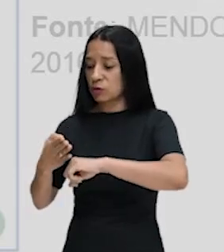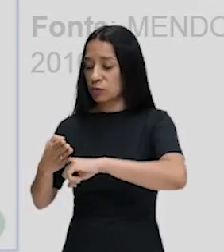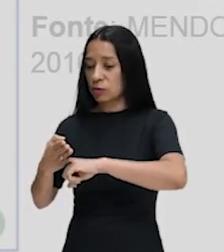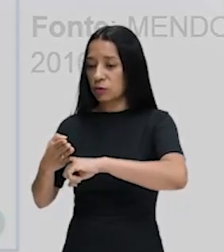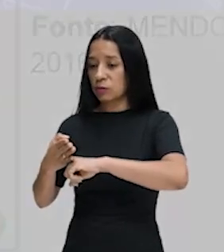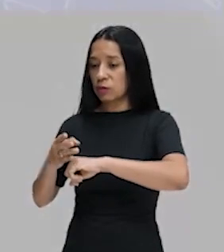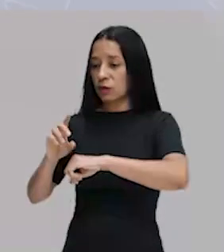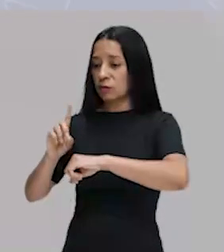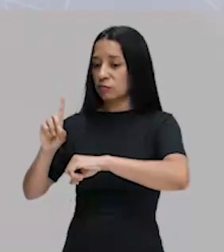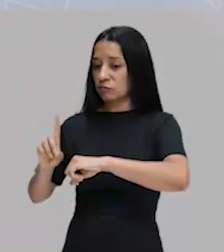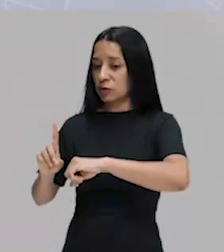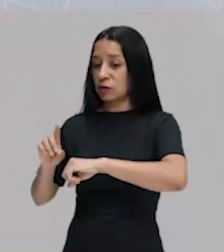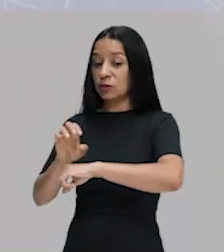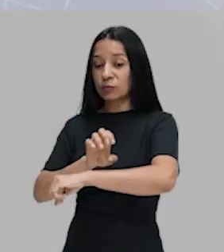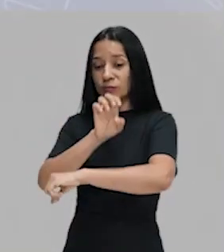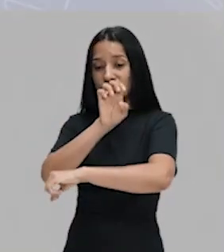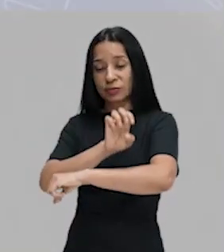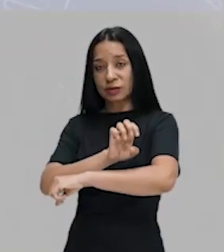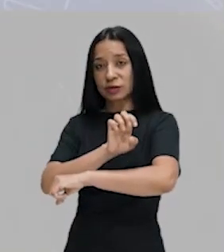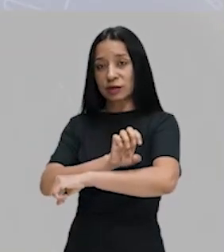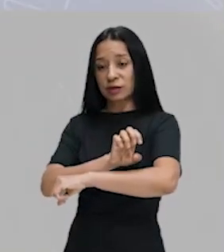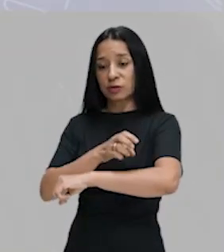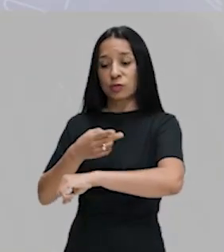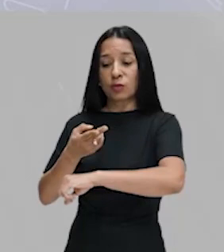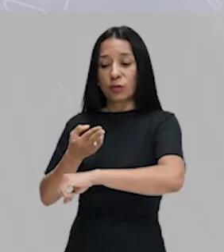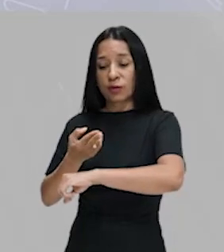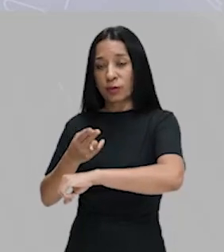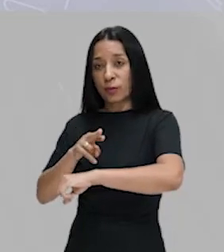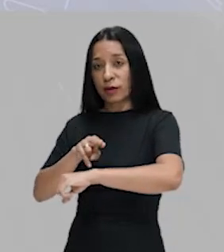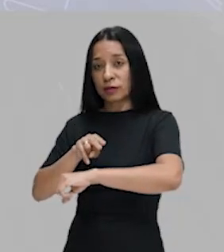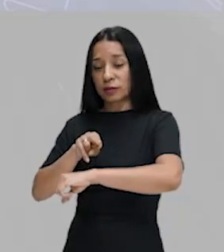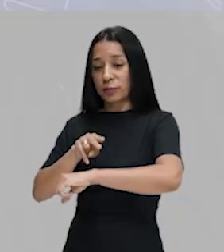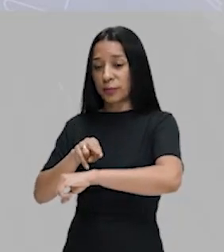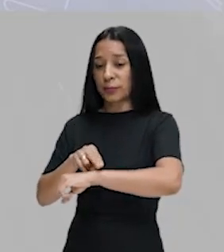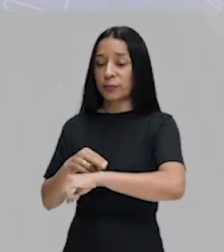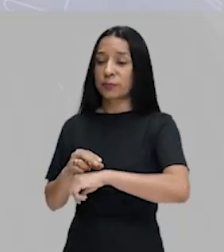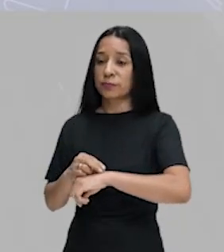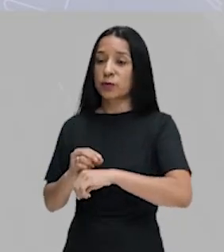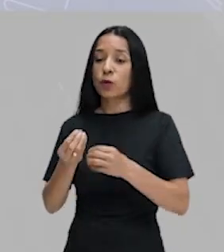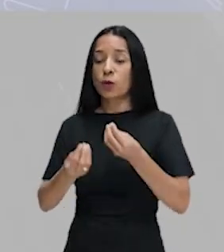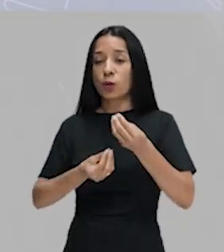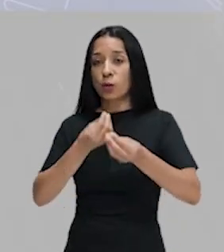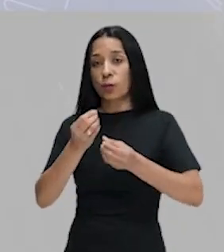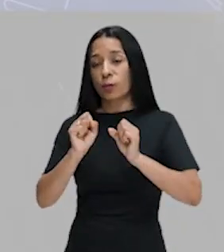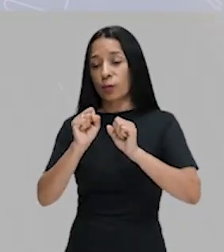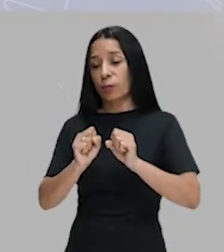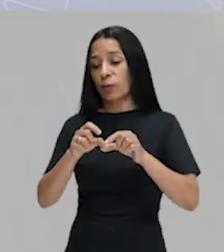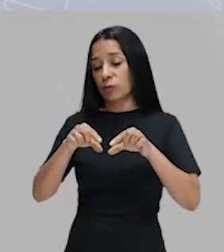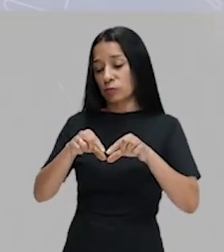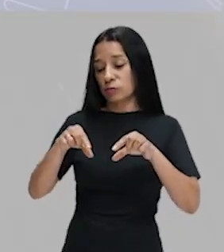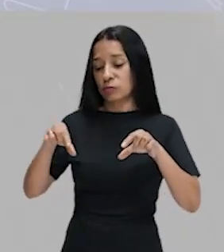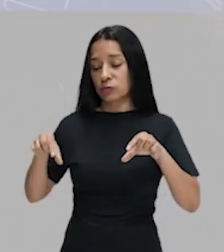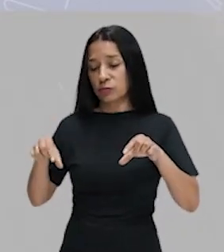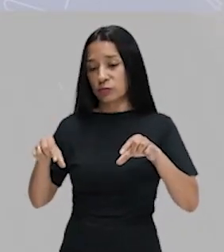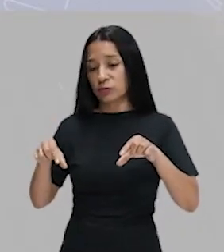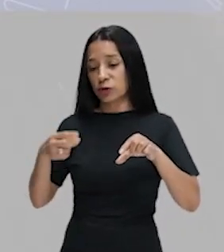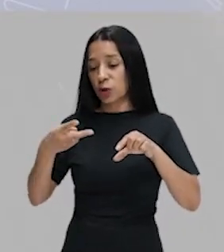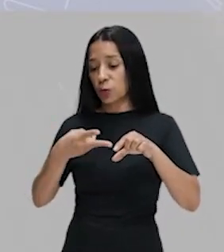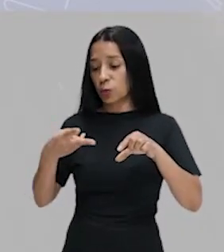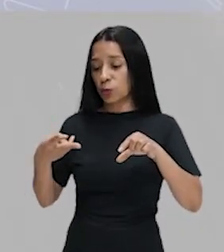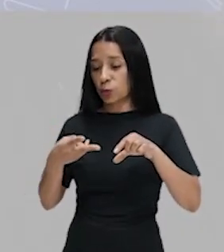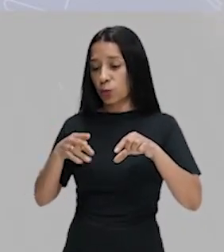lado esquerdo. São dois lados que são semelhantes, ok? Então, como eu só posso dividir ele em